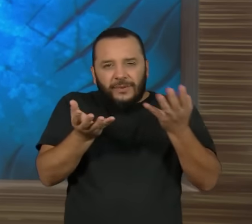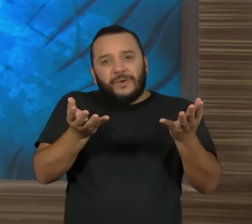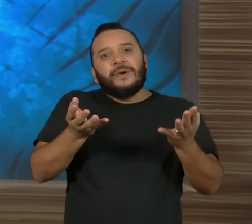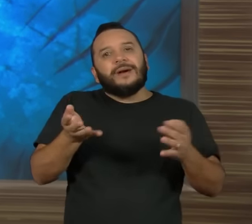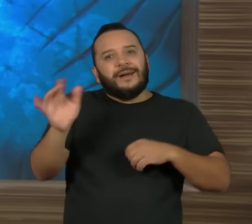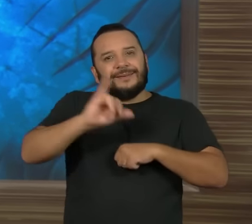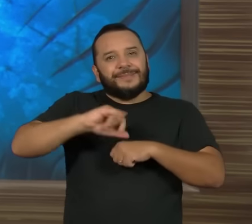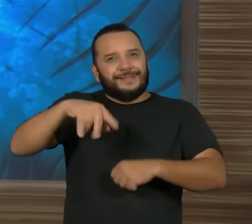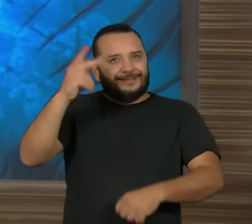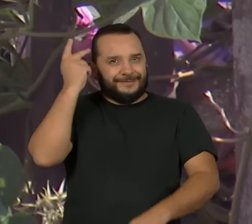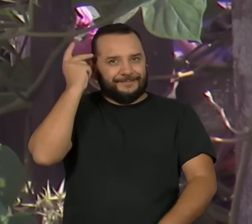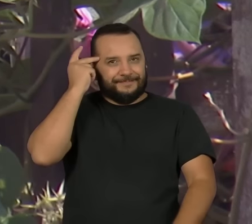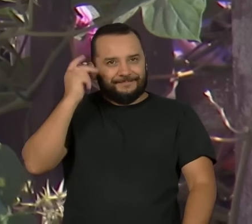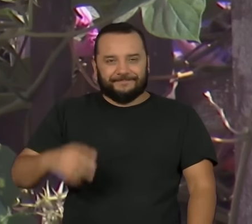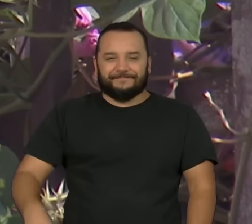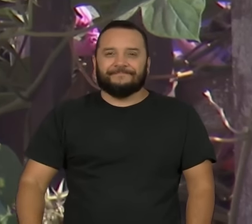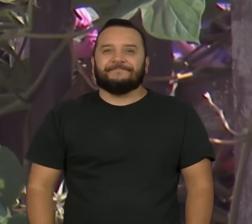capital paulista.